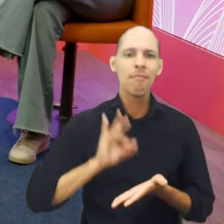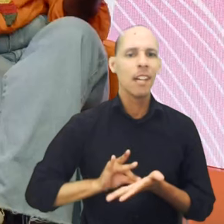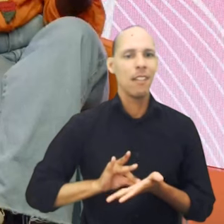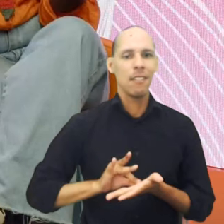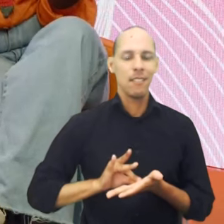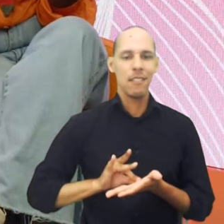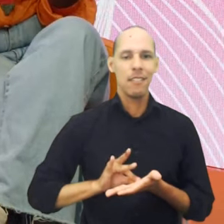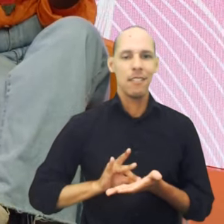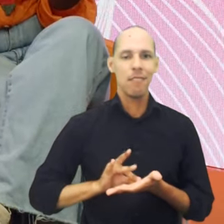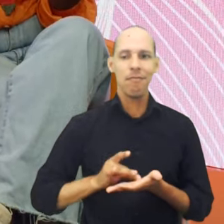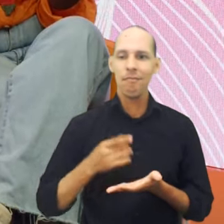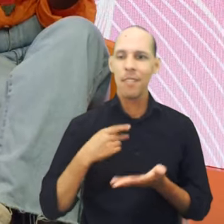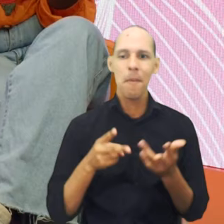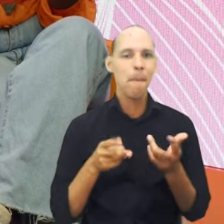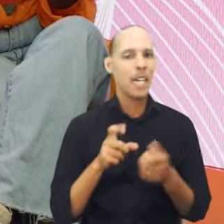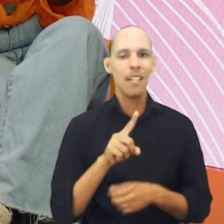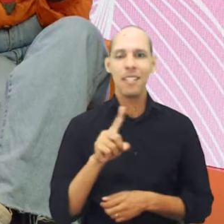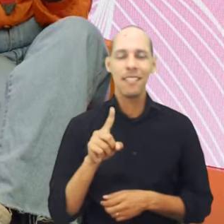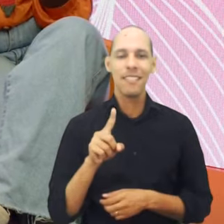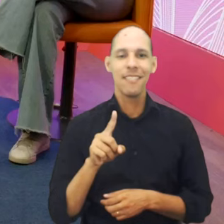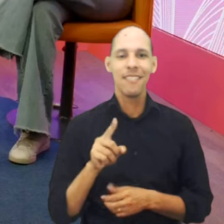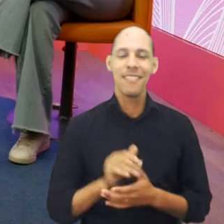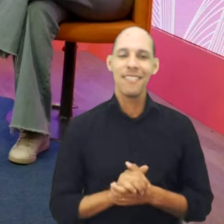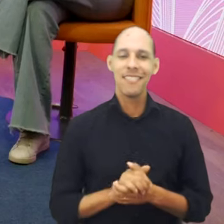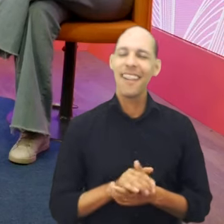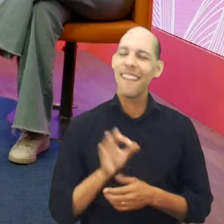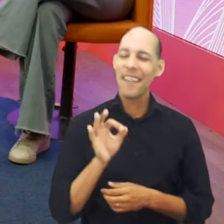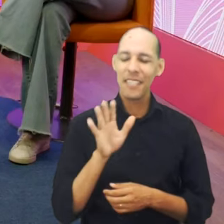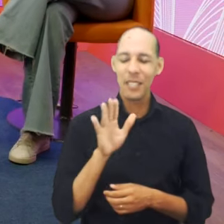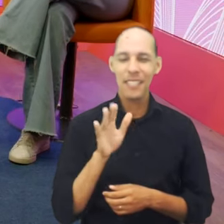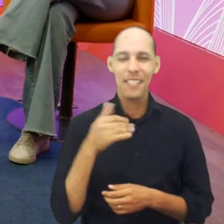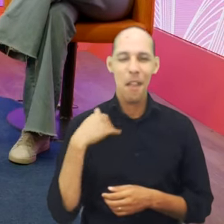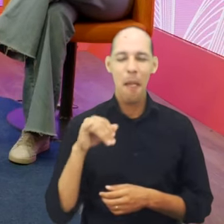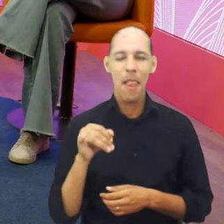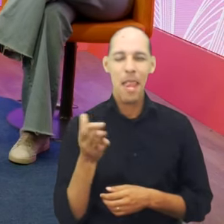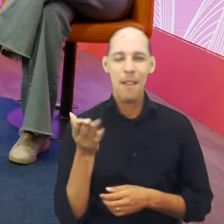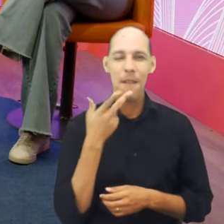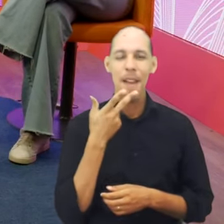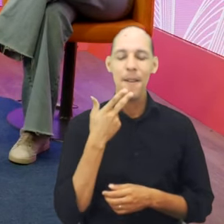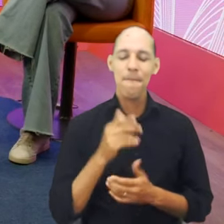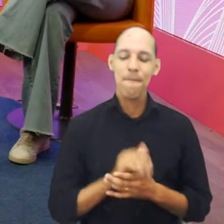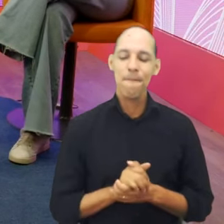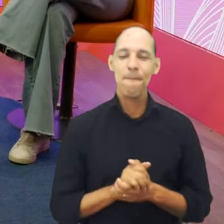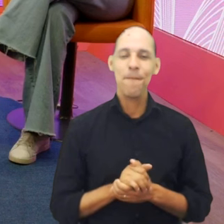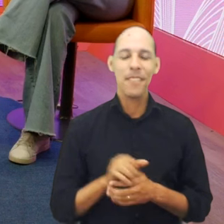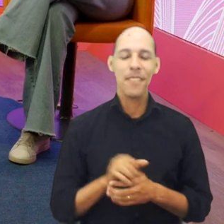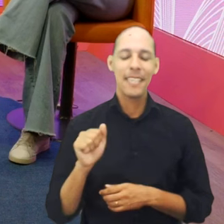É. O que eu não enxergava antes. Claro, Samira. É que tem uma coisa, até vou pegar um gancho no que você tá falando,